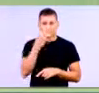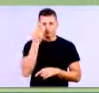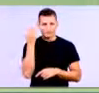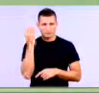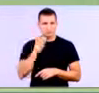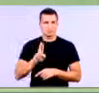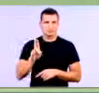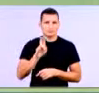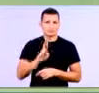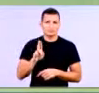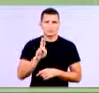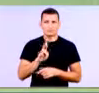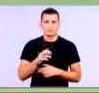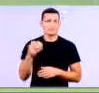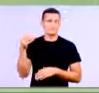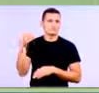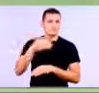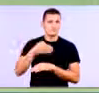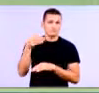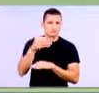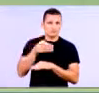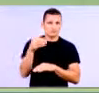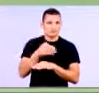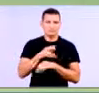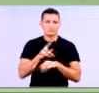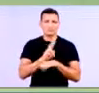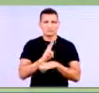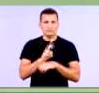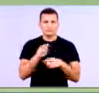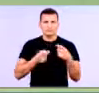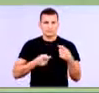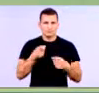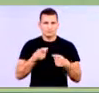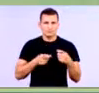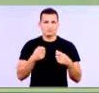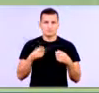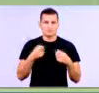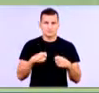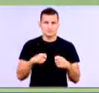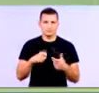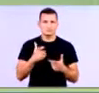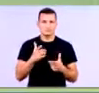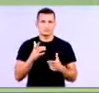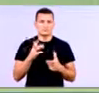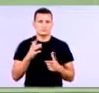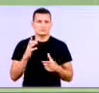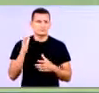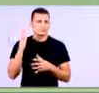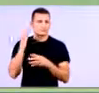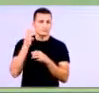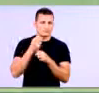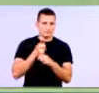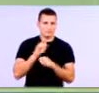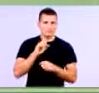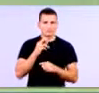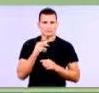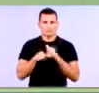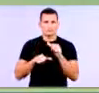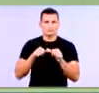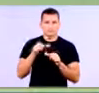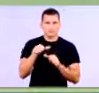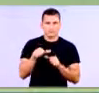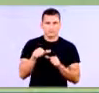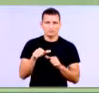usuários. Com que frequência as políticas de segurança devem sofrer revisões e ou